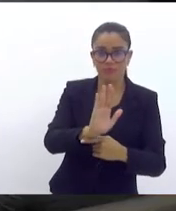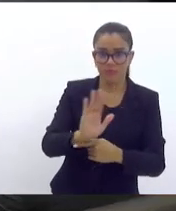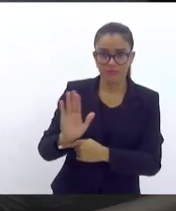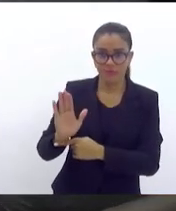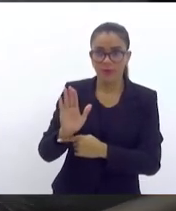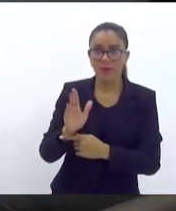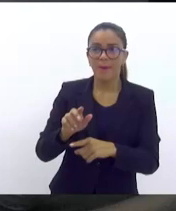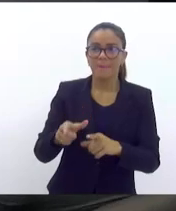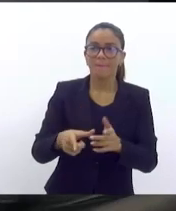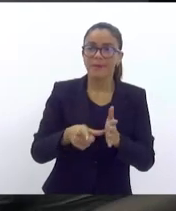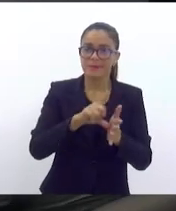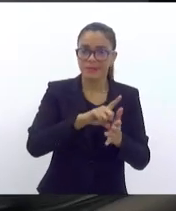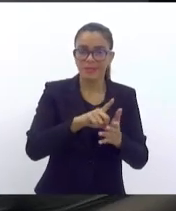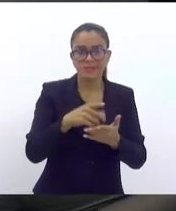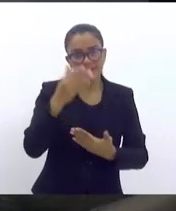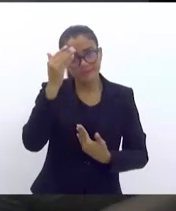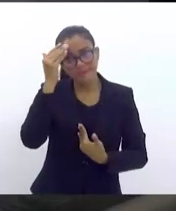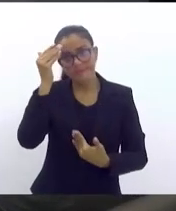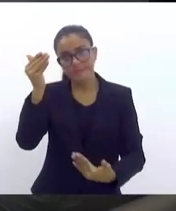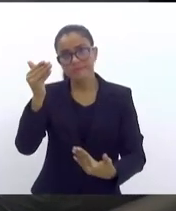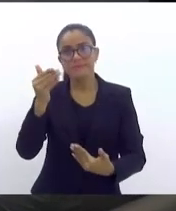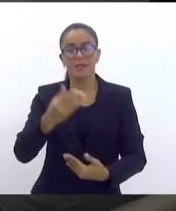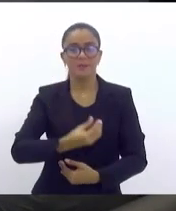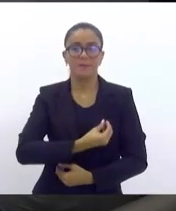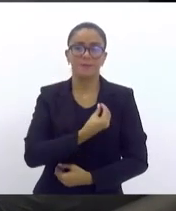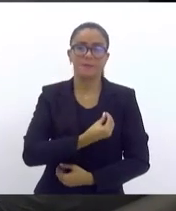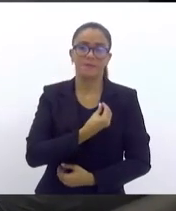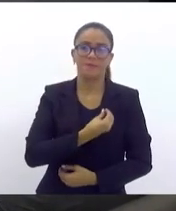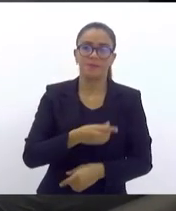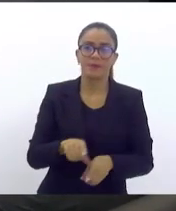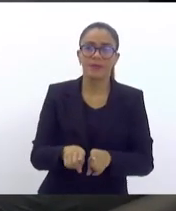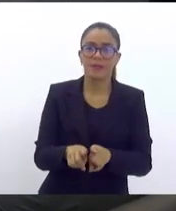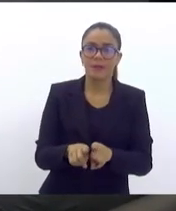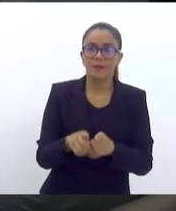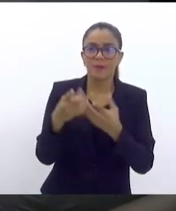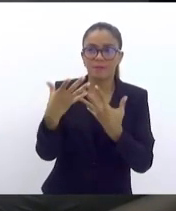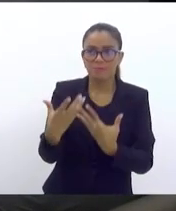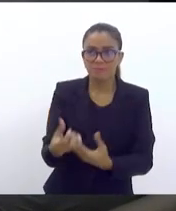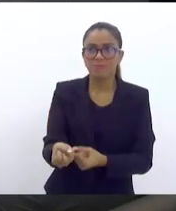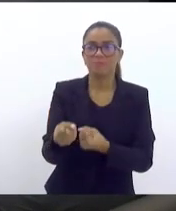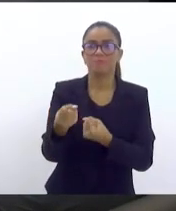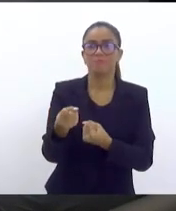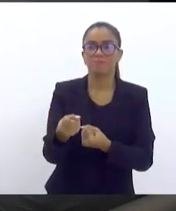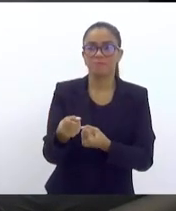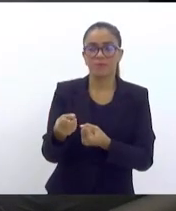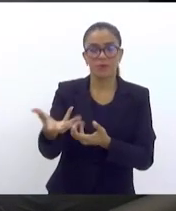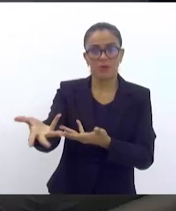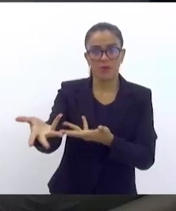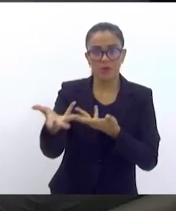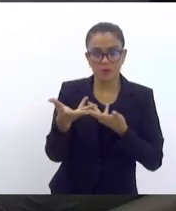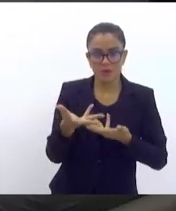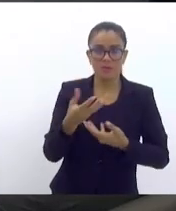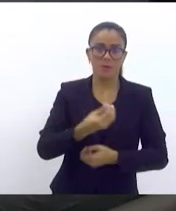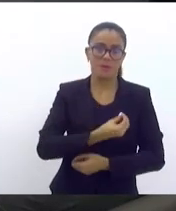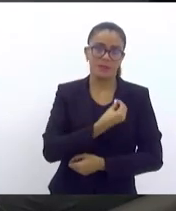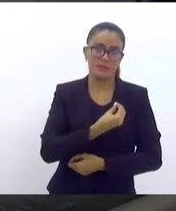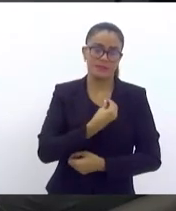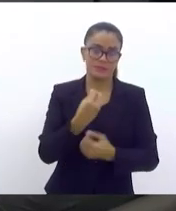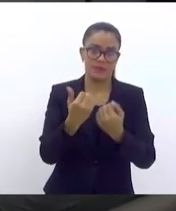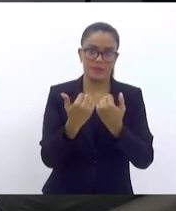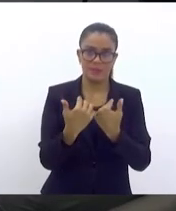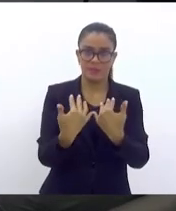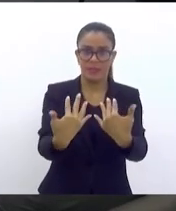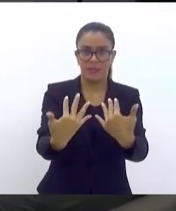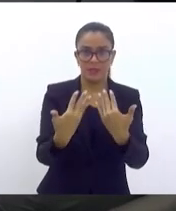já aqui diante mão agradecer pela presença e também por aceitar o nosso convite a participar desta